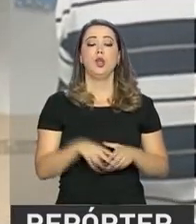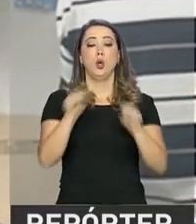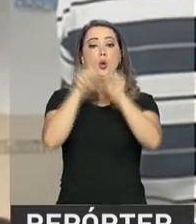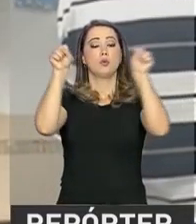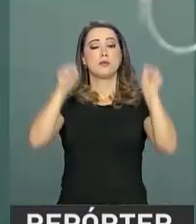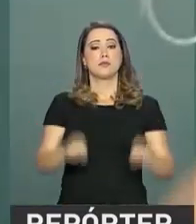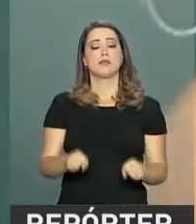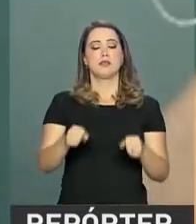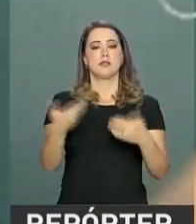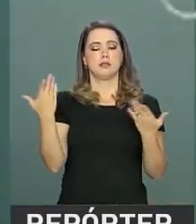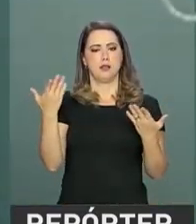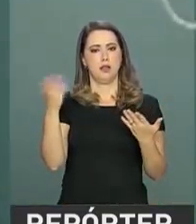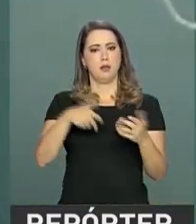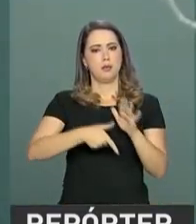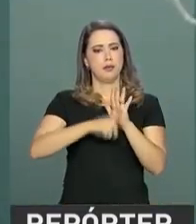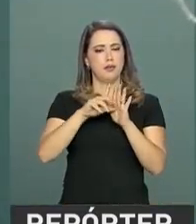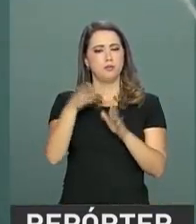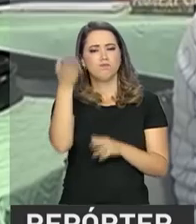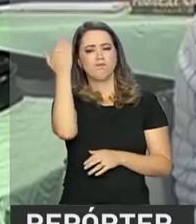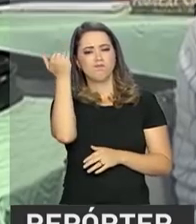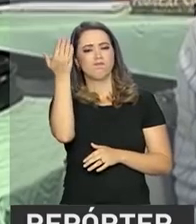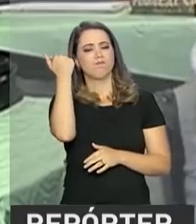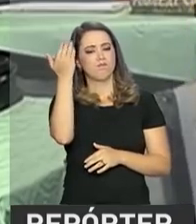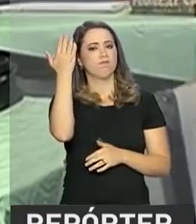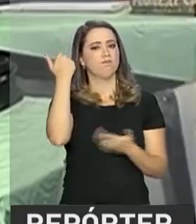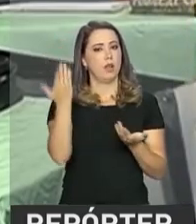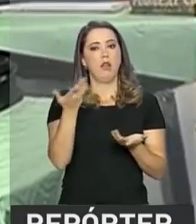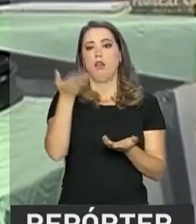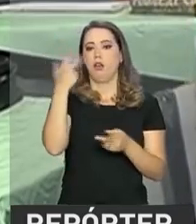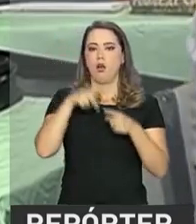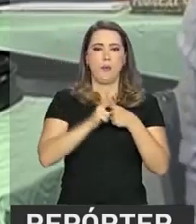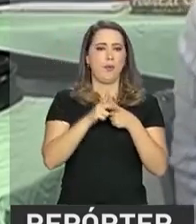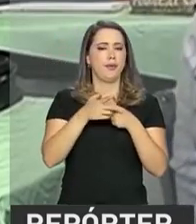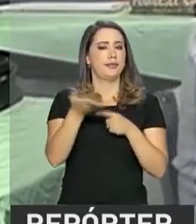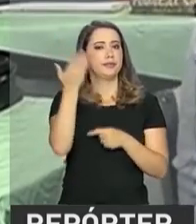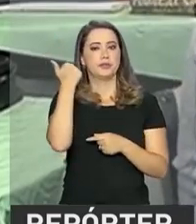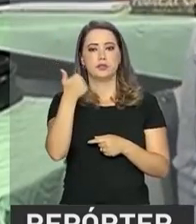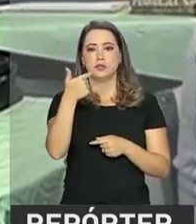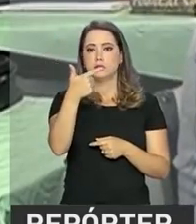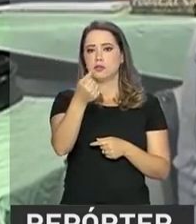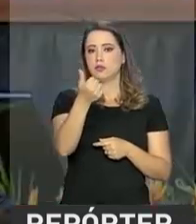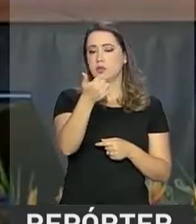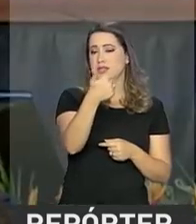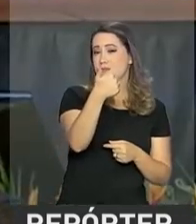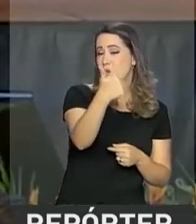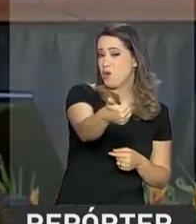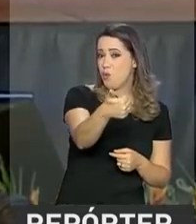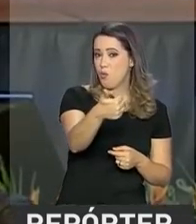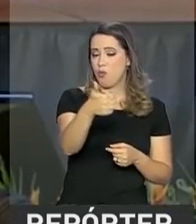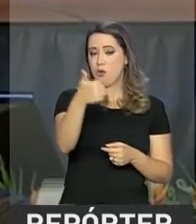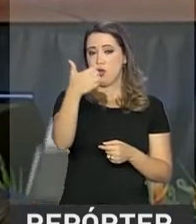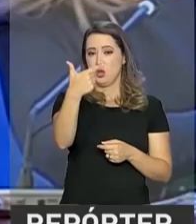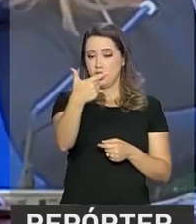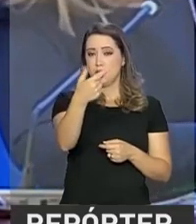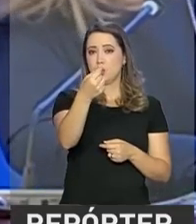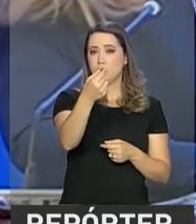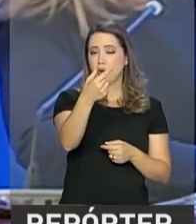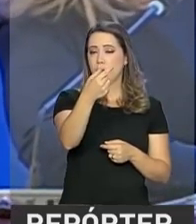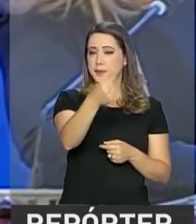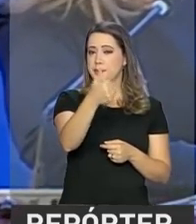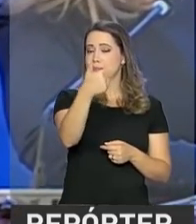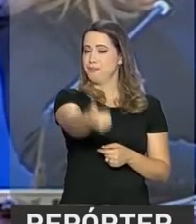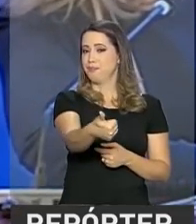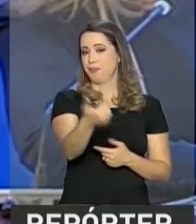Educação Básica estava desatualizado a última revisão ocorreu em 2001 a partir de agora o